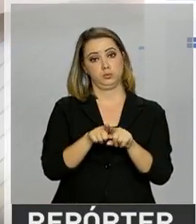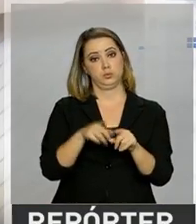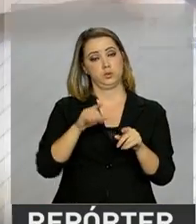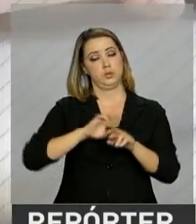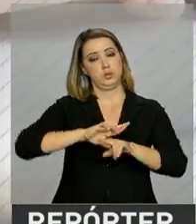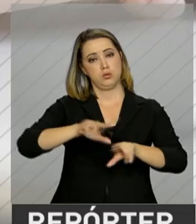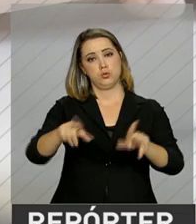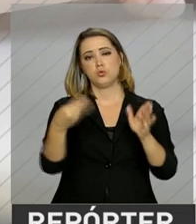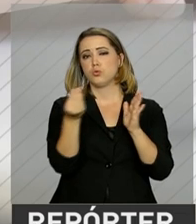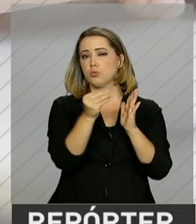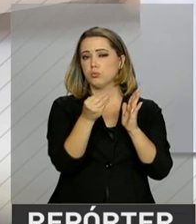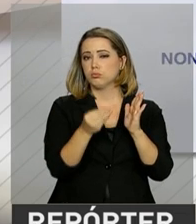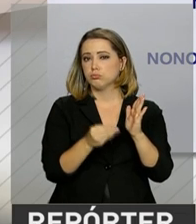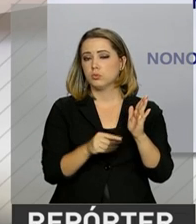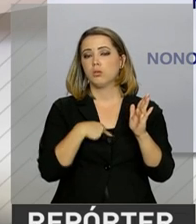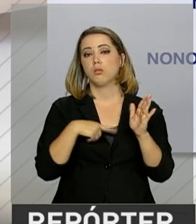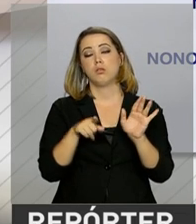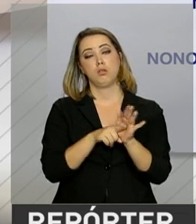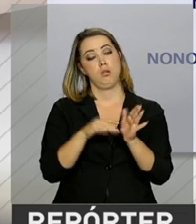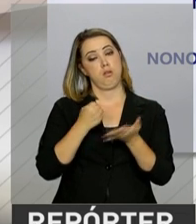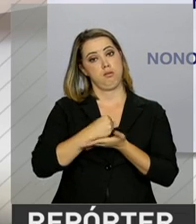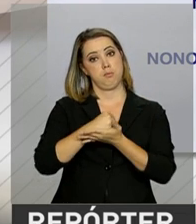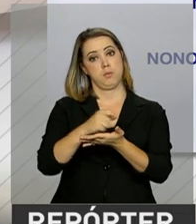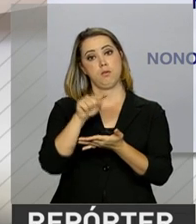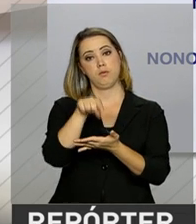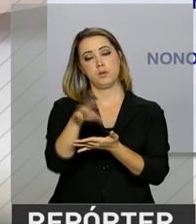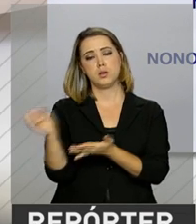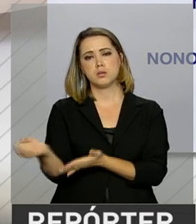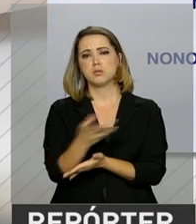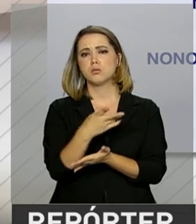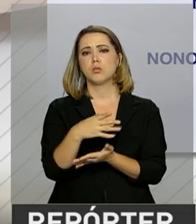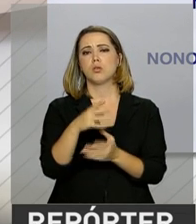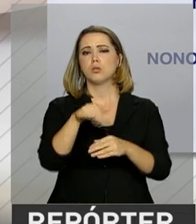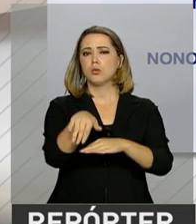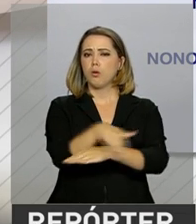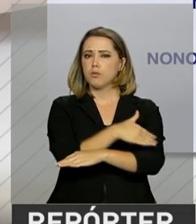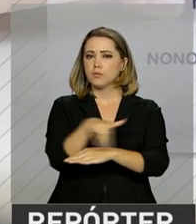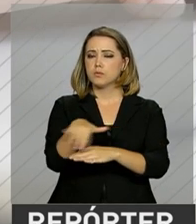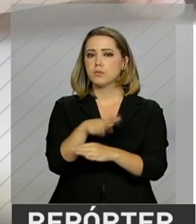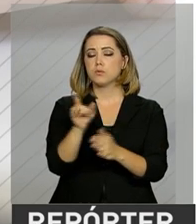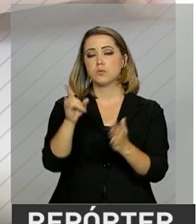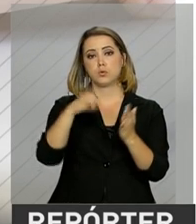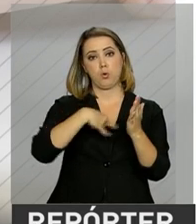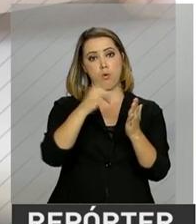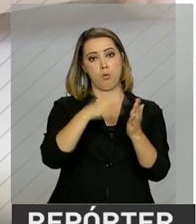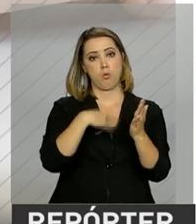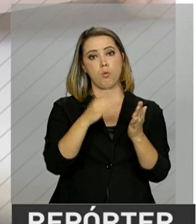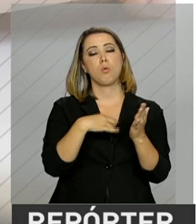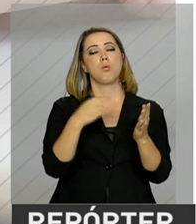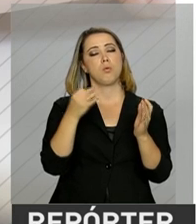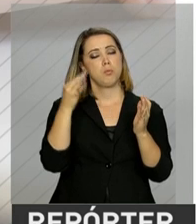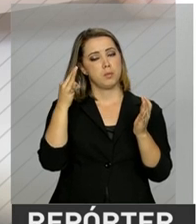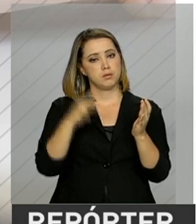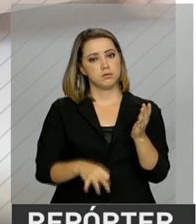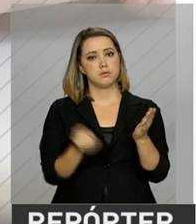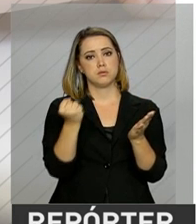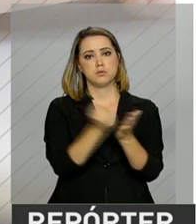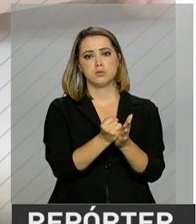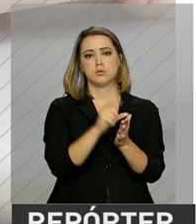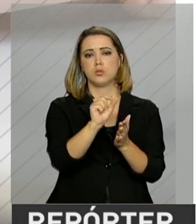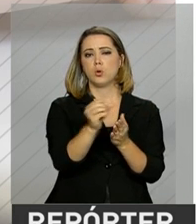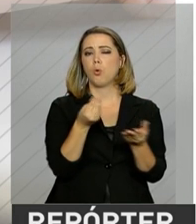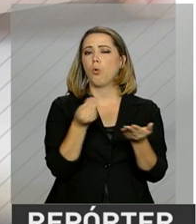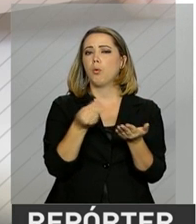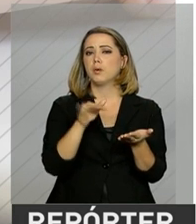cadastrais a receita oferecerá também novos modelos de comprovantes de inscrição e de situação cadastral no CPF com a